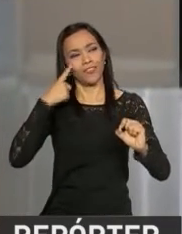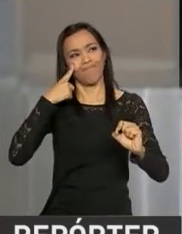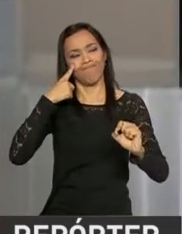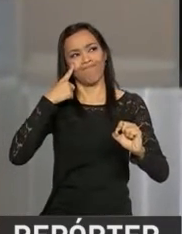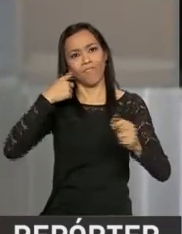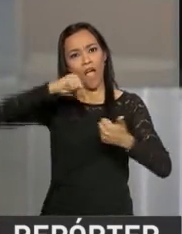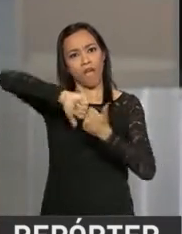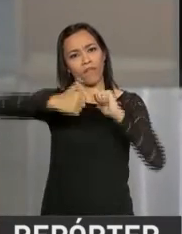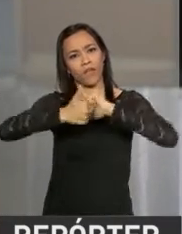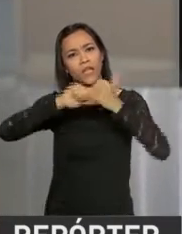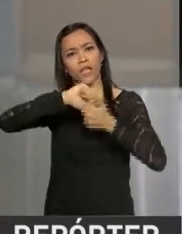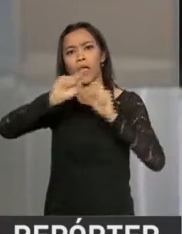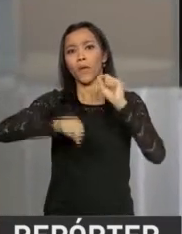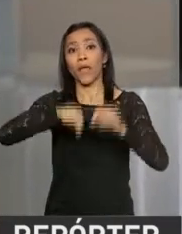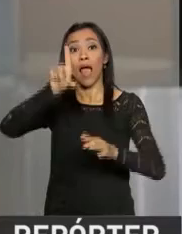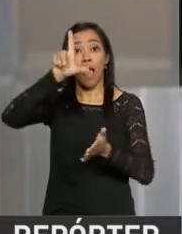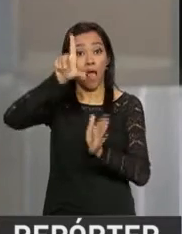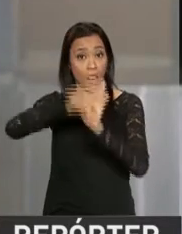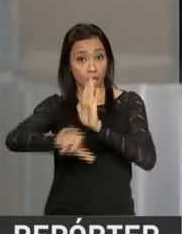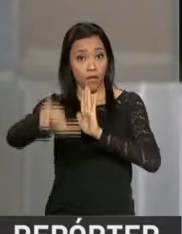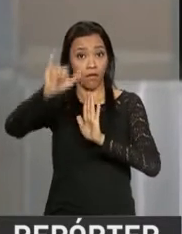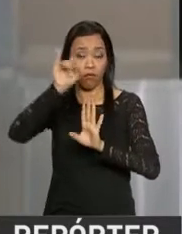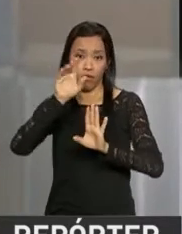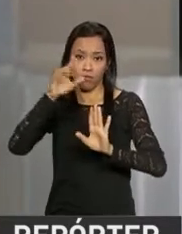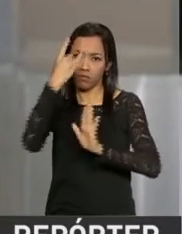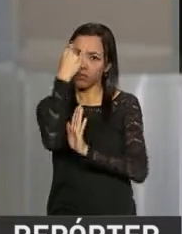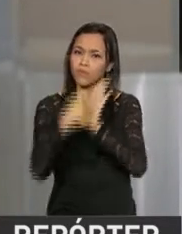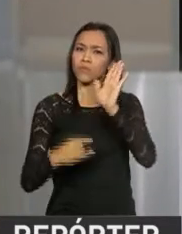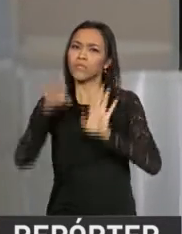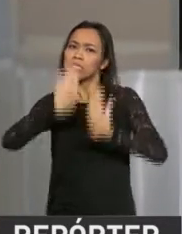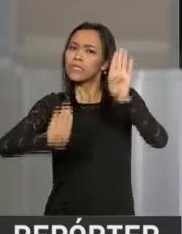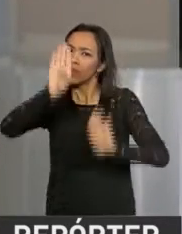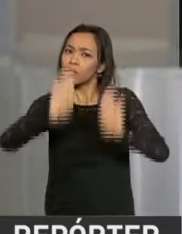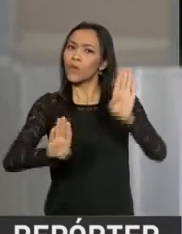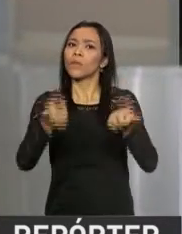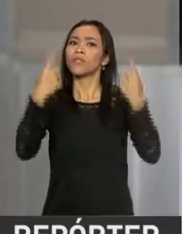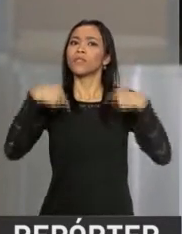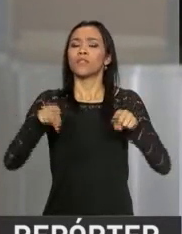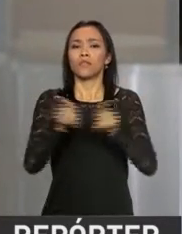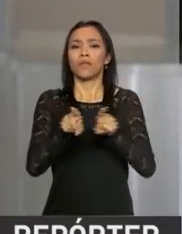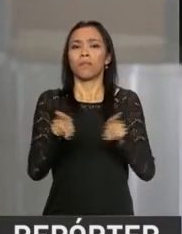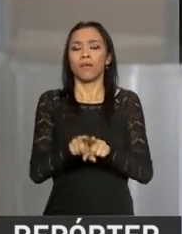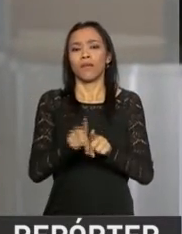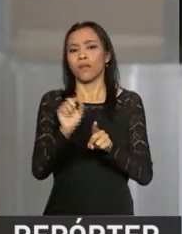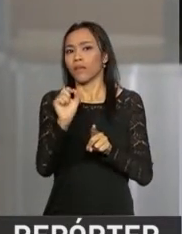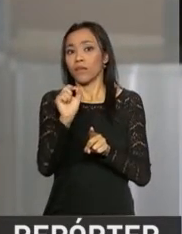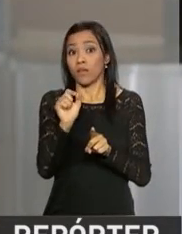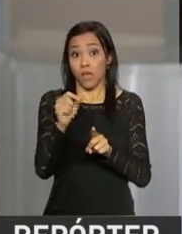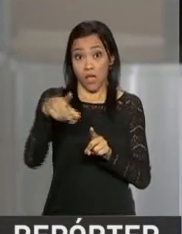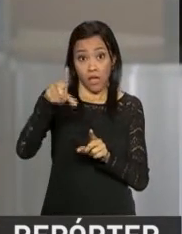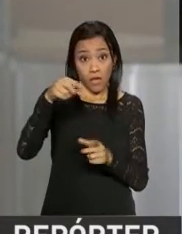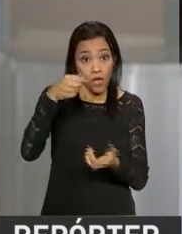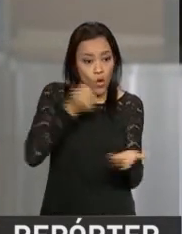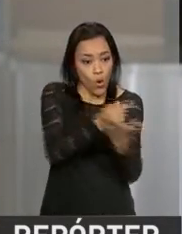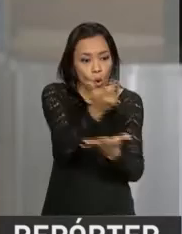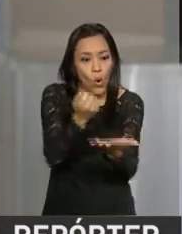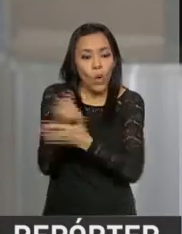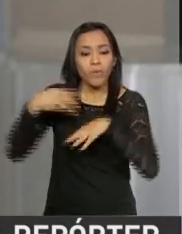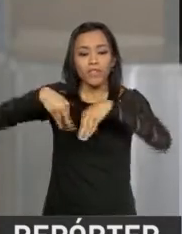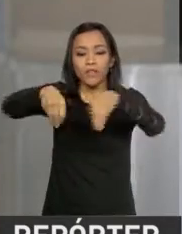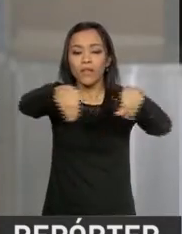a lei das licitações no brasil e também a necessidade de se reavaliar as restrições para a compra de terras por estrangeiros